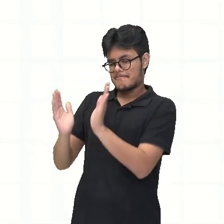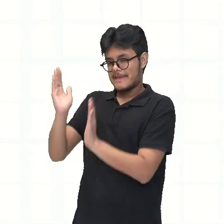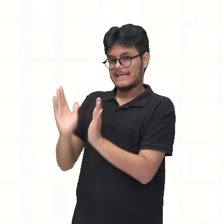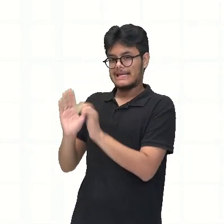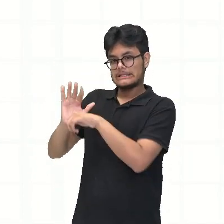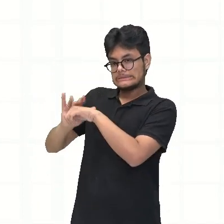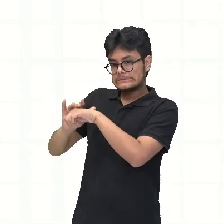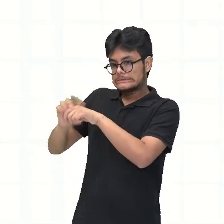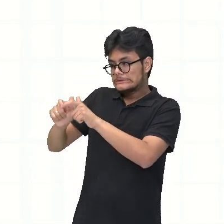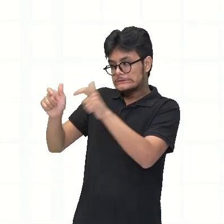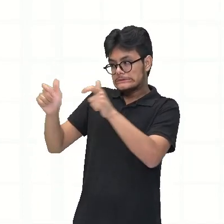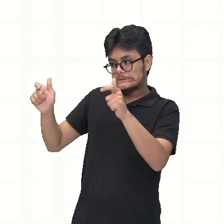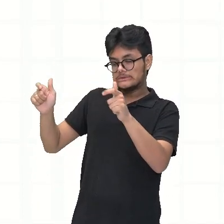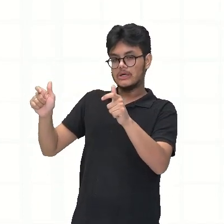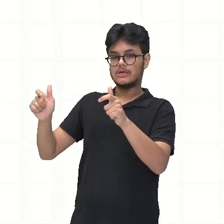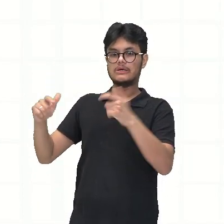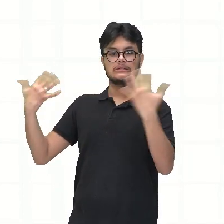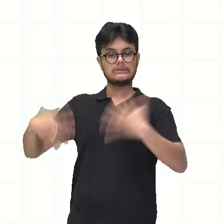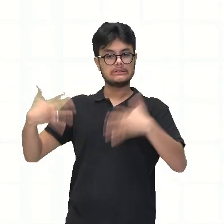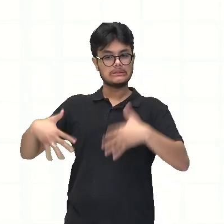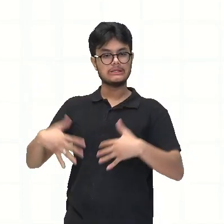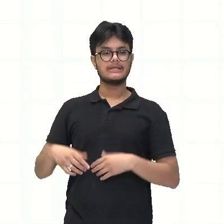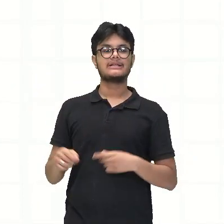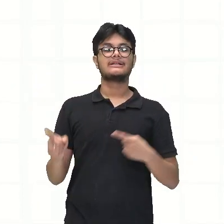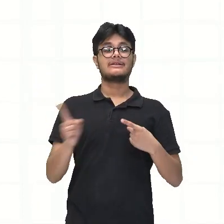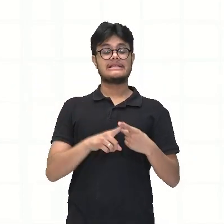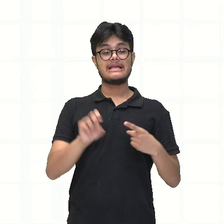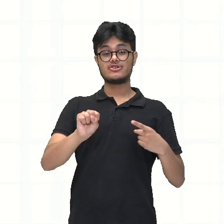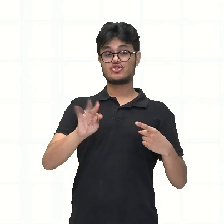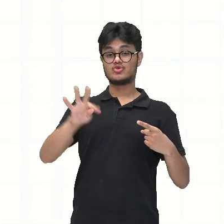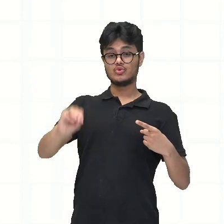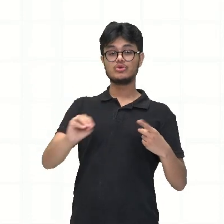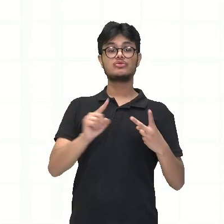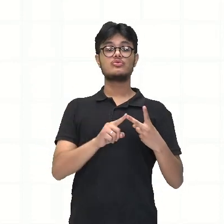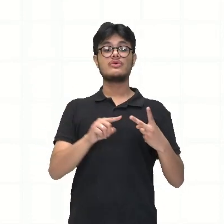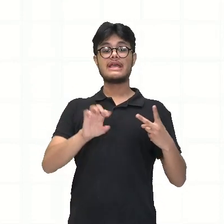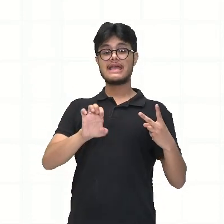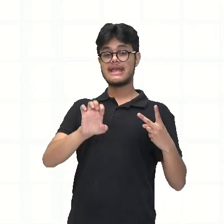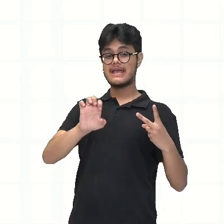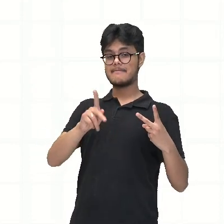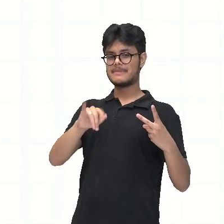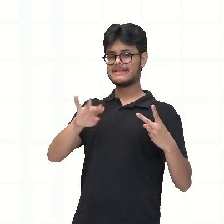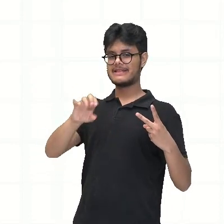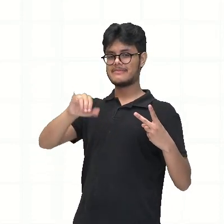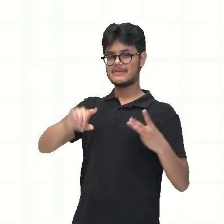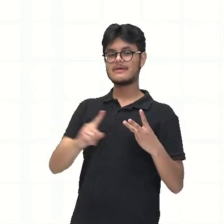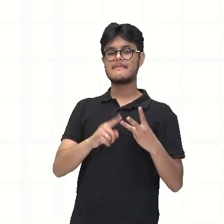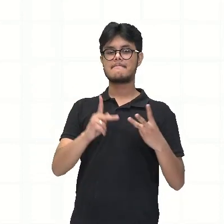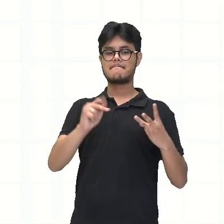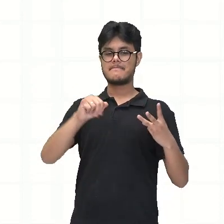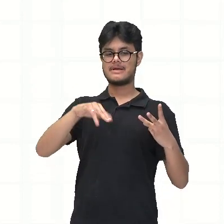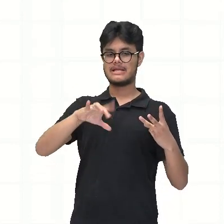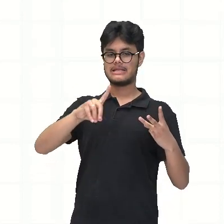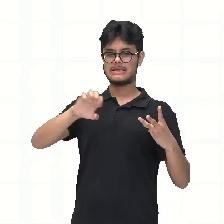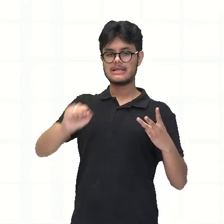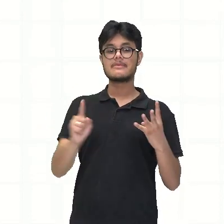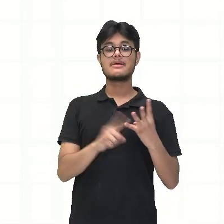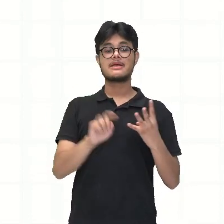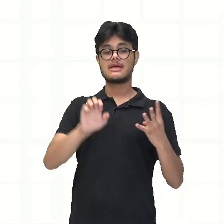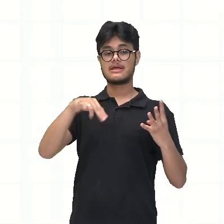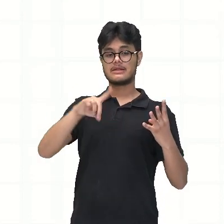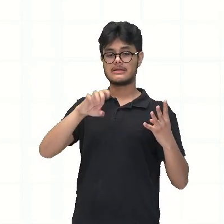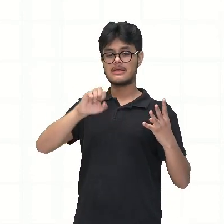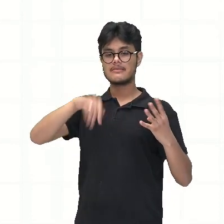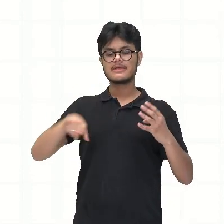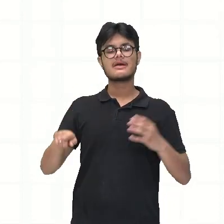surtos, epidemias, endemias e pandemias, né? Recentemente nós vivemos uma